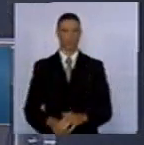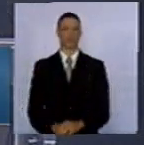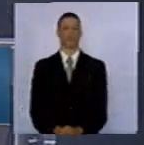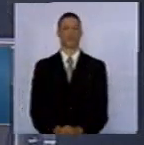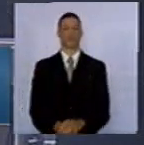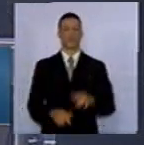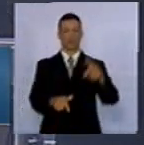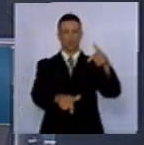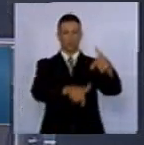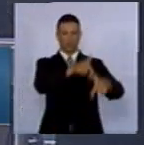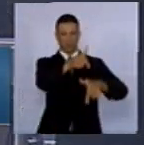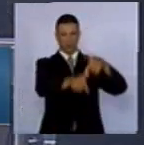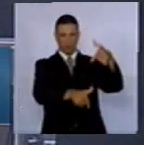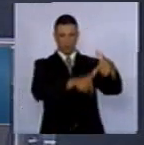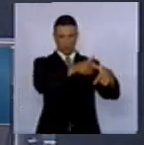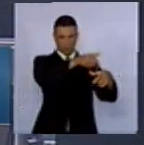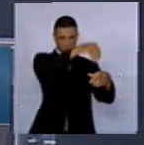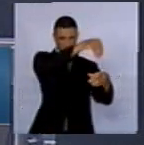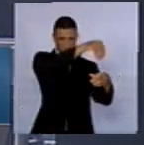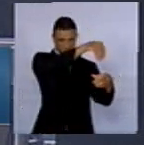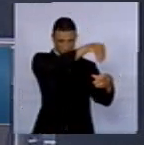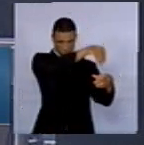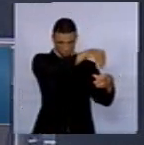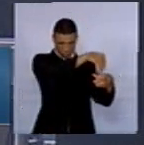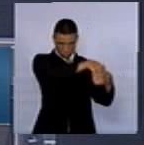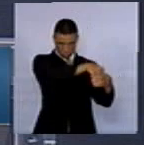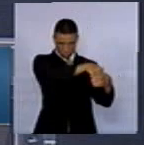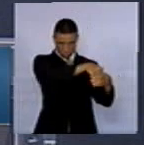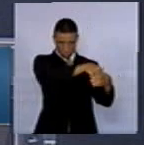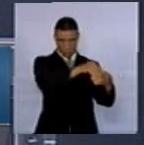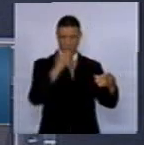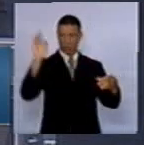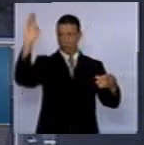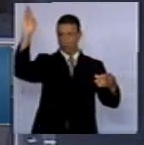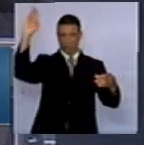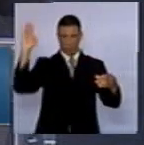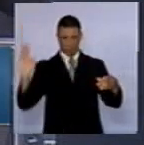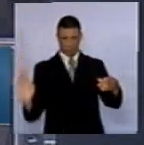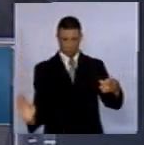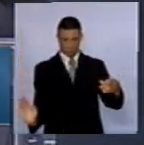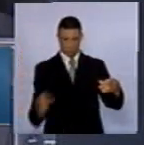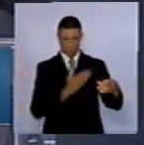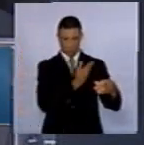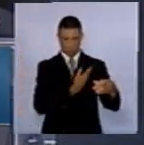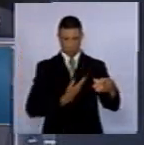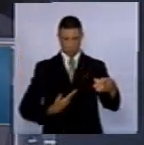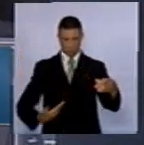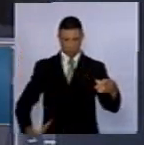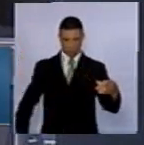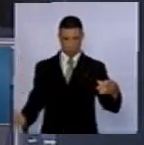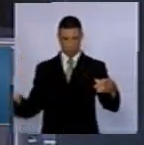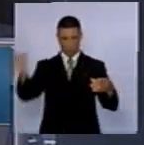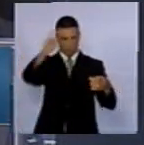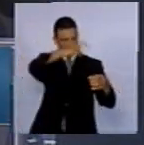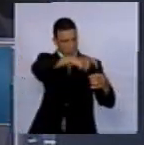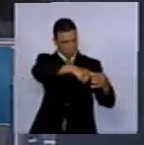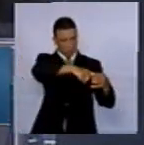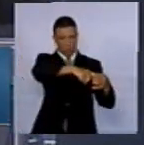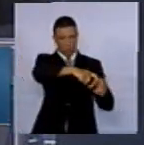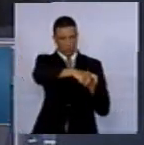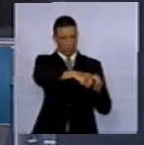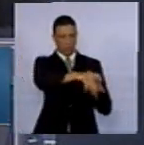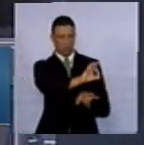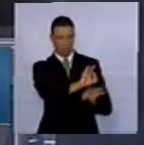que o mercado interno integra o patrimônio nacional e pode deve ser usado para